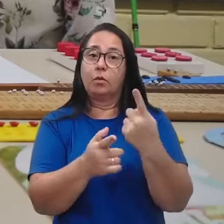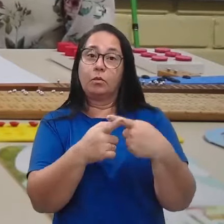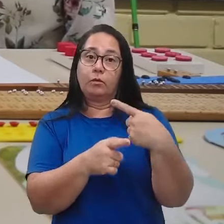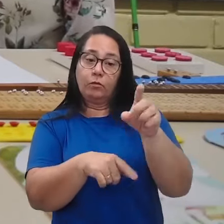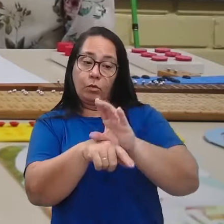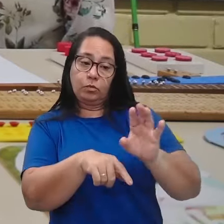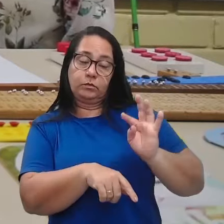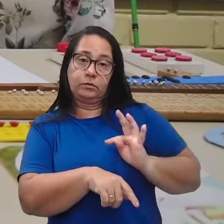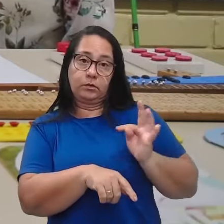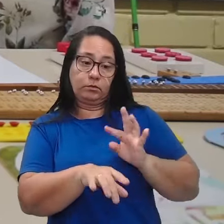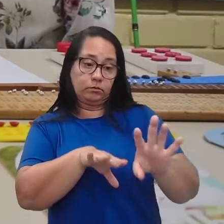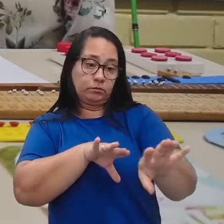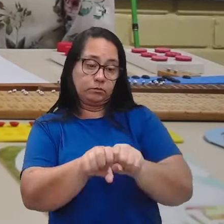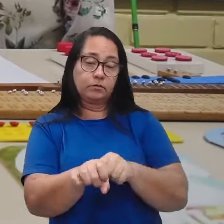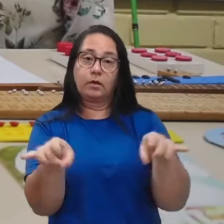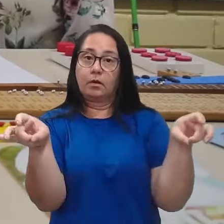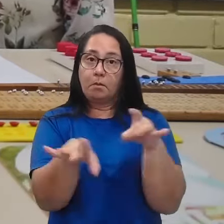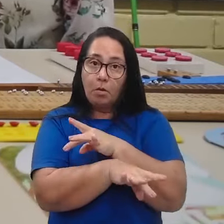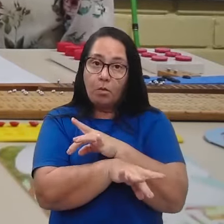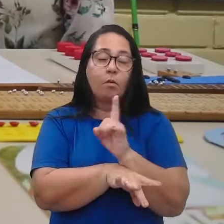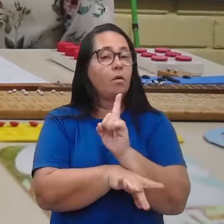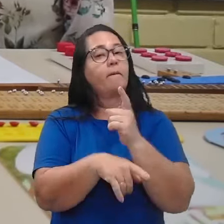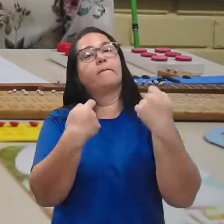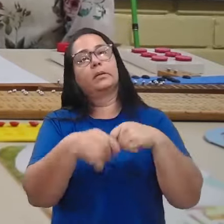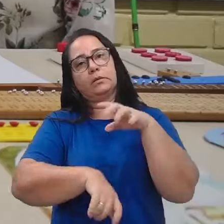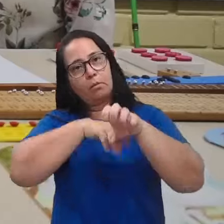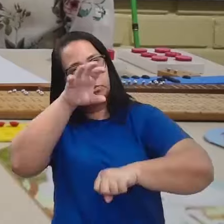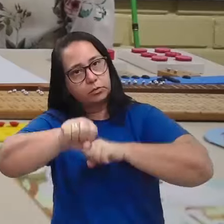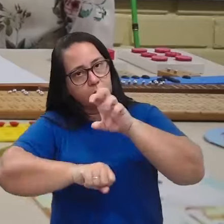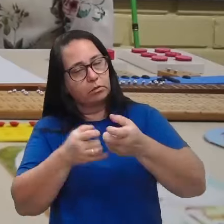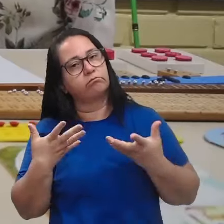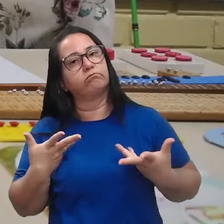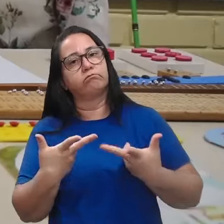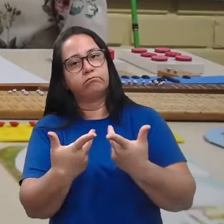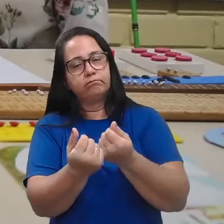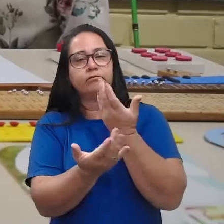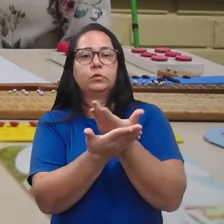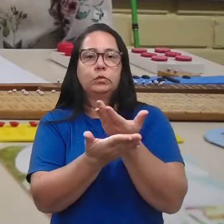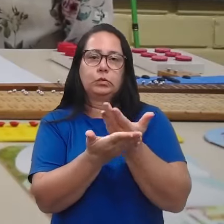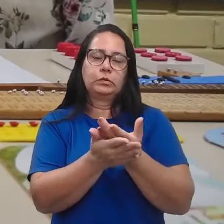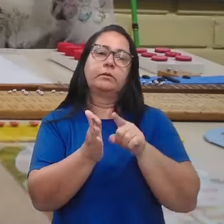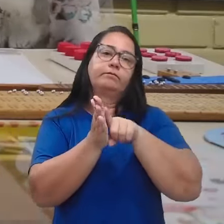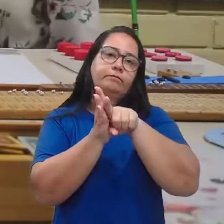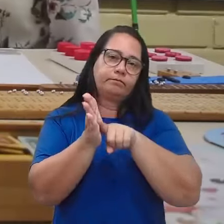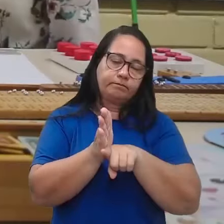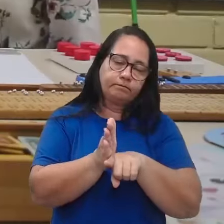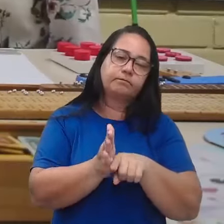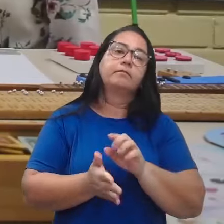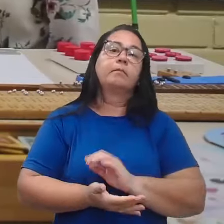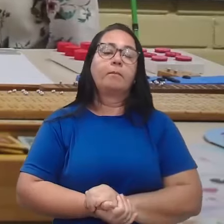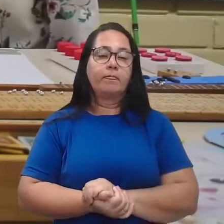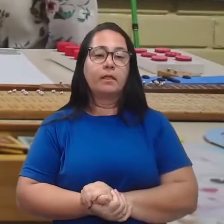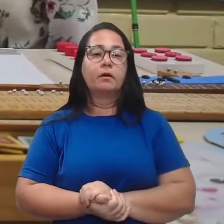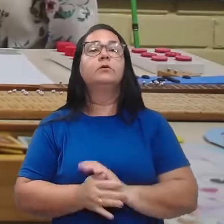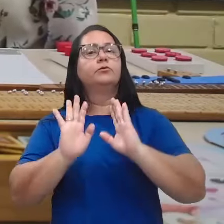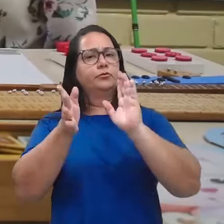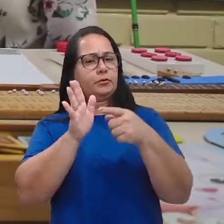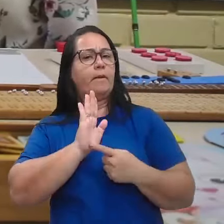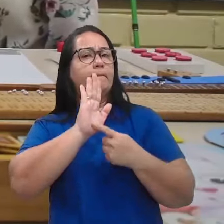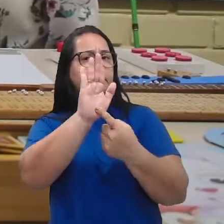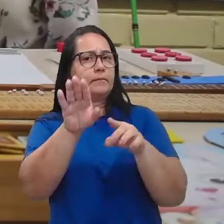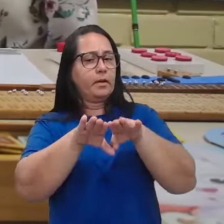quando você se forma aqui nesse curso. Você vai ter que buscar, se aperfeiçoar e aprimorar, né, professora? Isso, mesmo. Muito bom. Professora, eu já apresentei aqui a